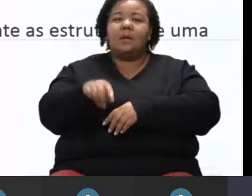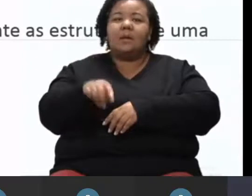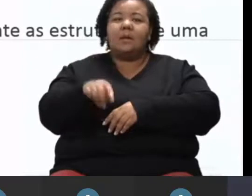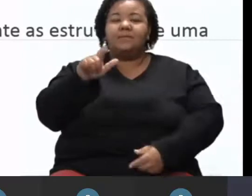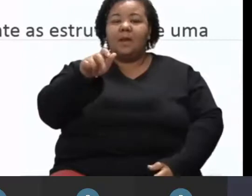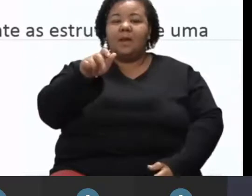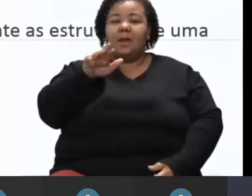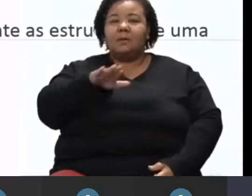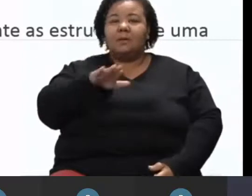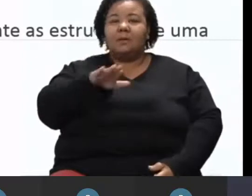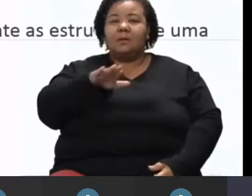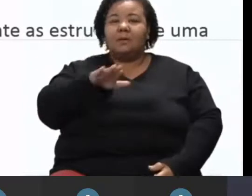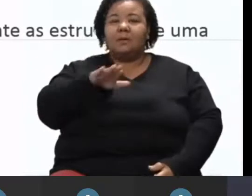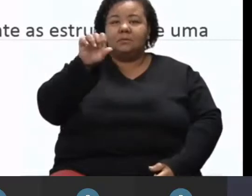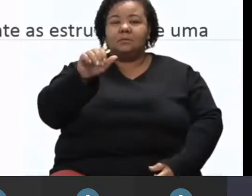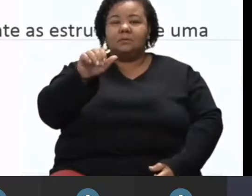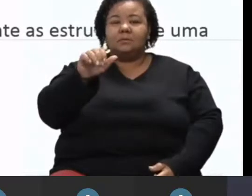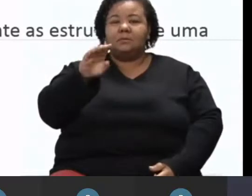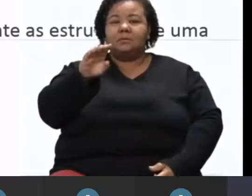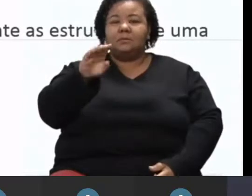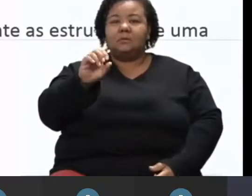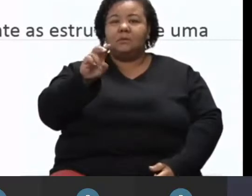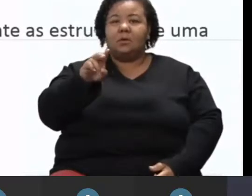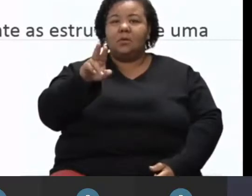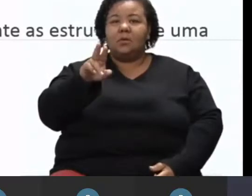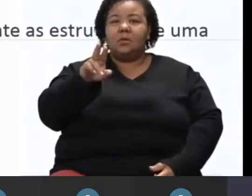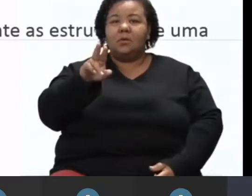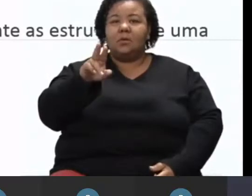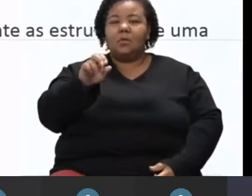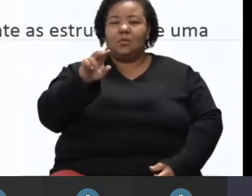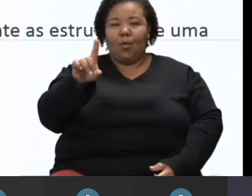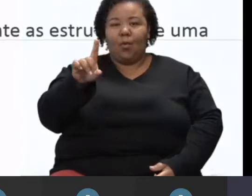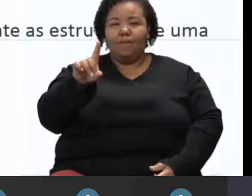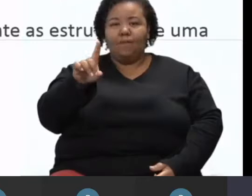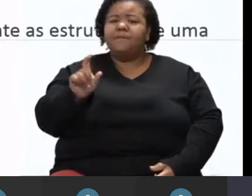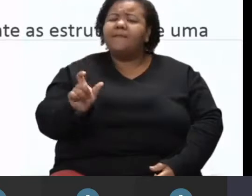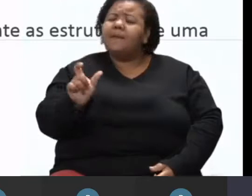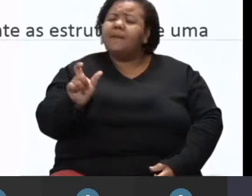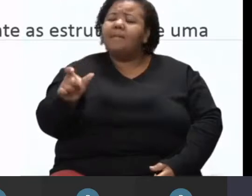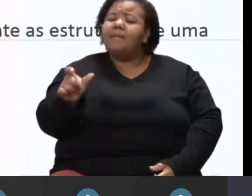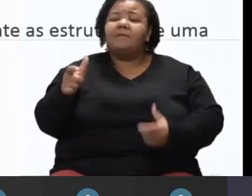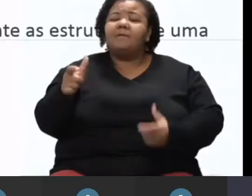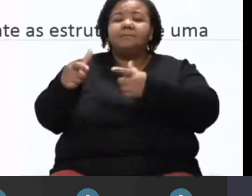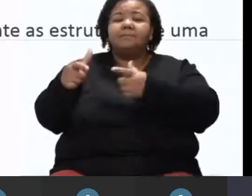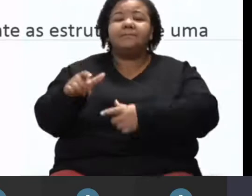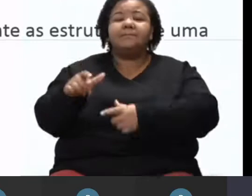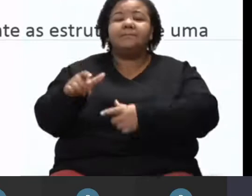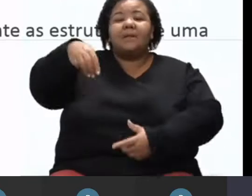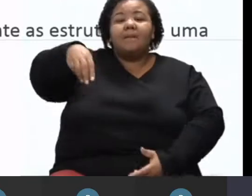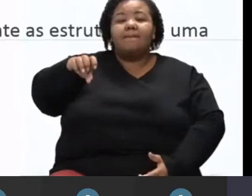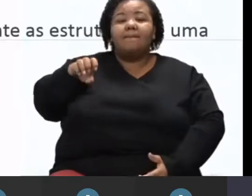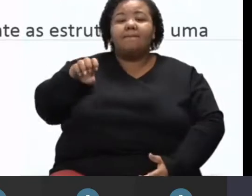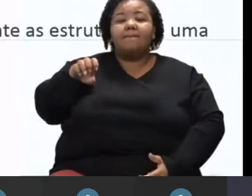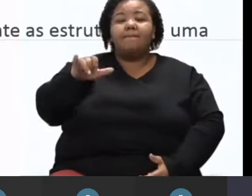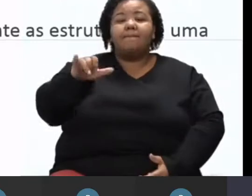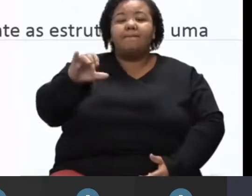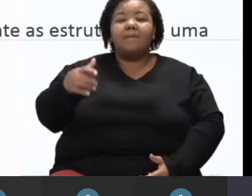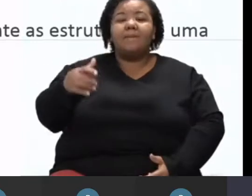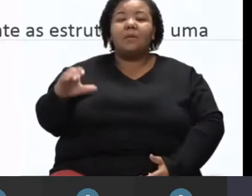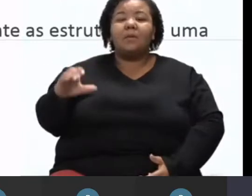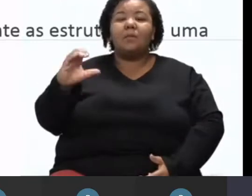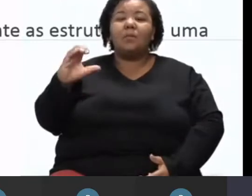um pouquinho sobre esse meio de cultura. O meio de cultura é um meio específico para a cultura de micro-organismos. Nós, então, queremos que